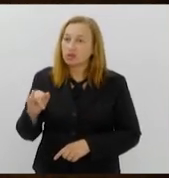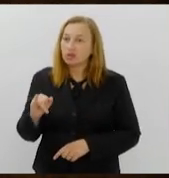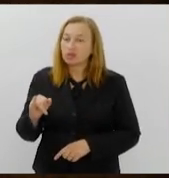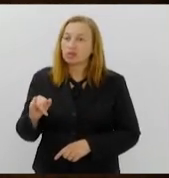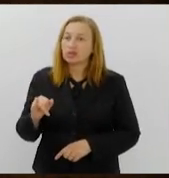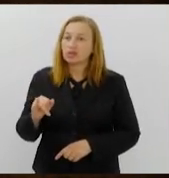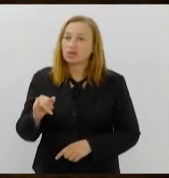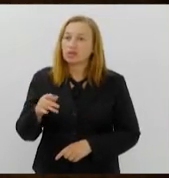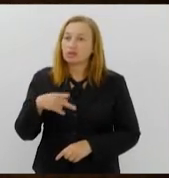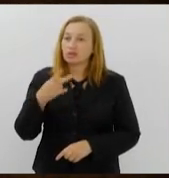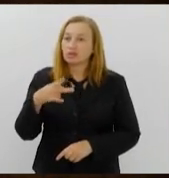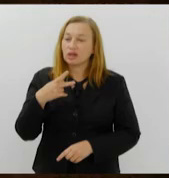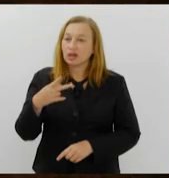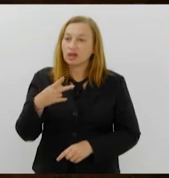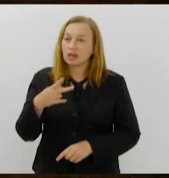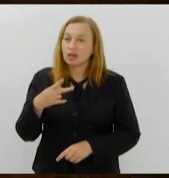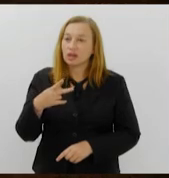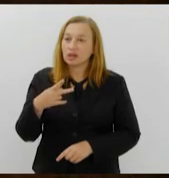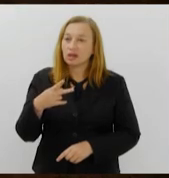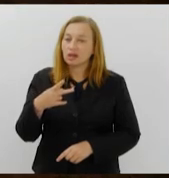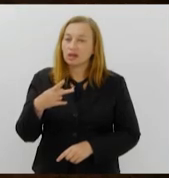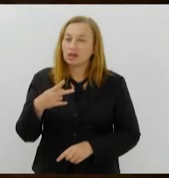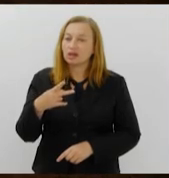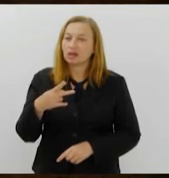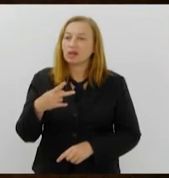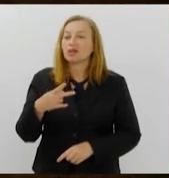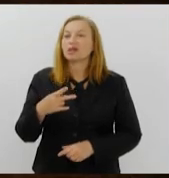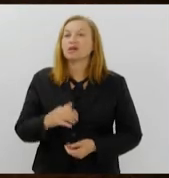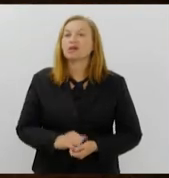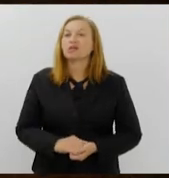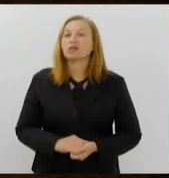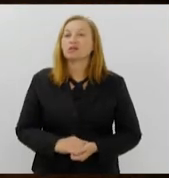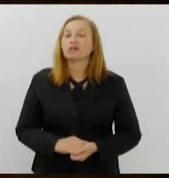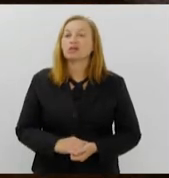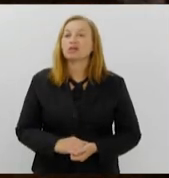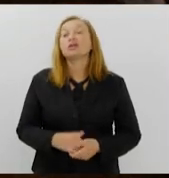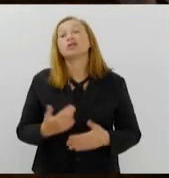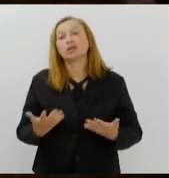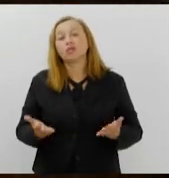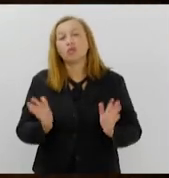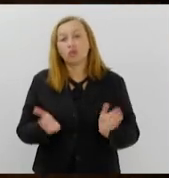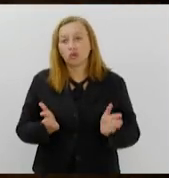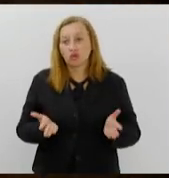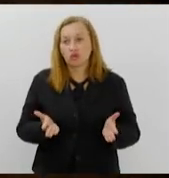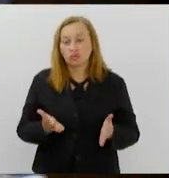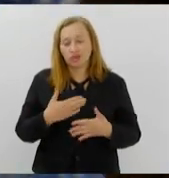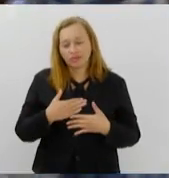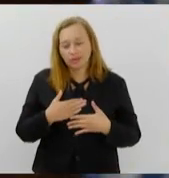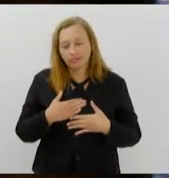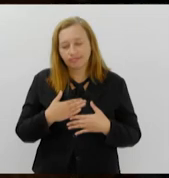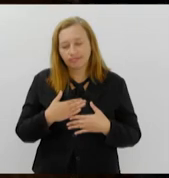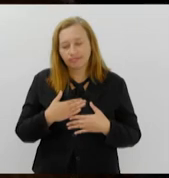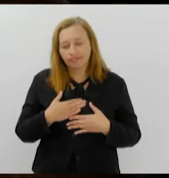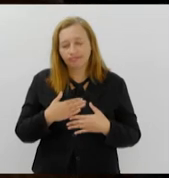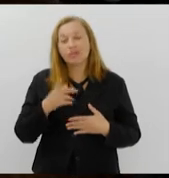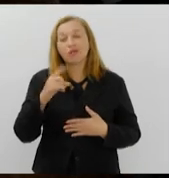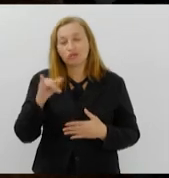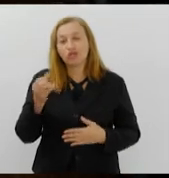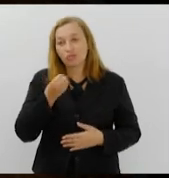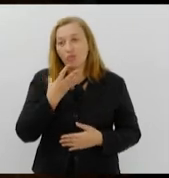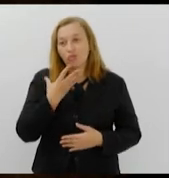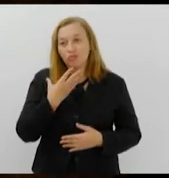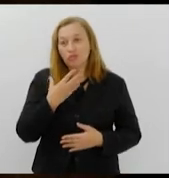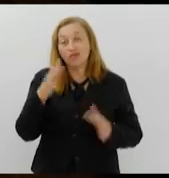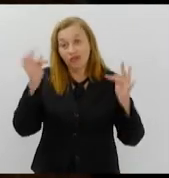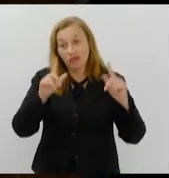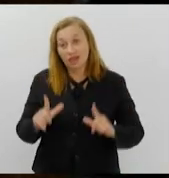fizeram ter o mandato de fato. Então, assim, eu sempre tive o mandato de fato. Então, hoje, para mim, sinceramente, é um dia bom, é um dia